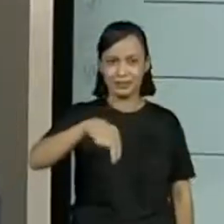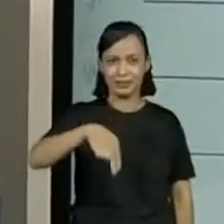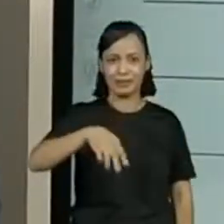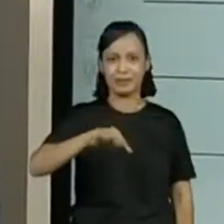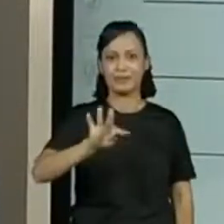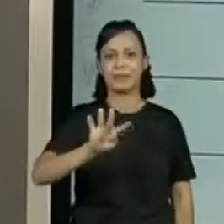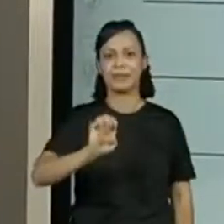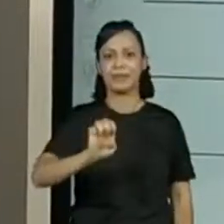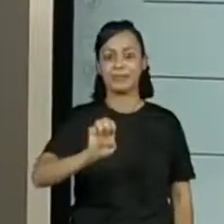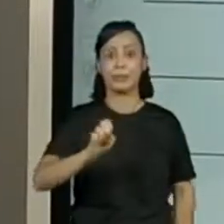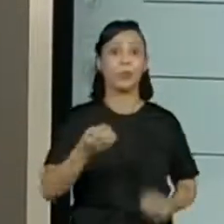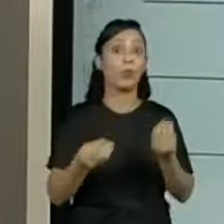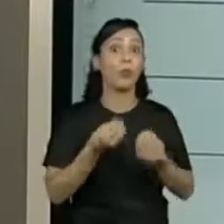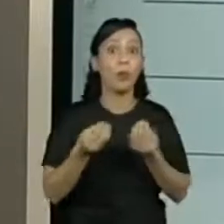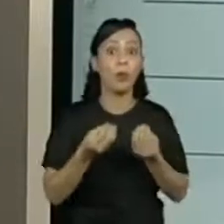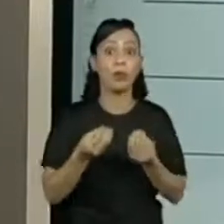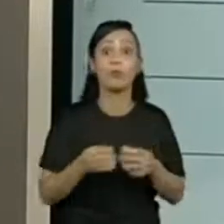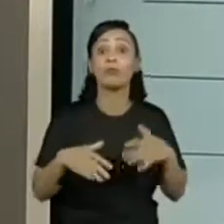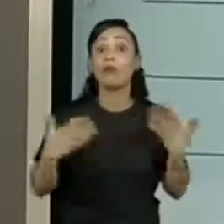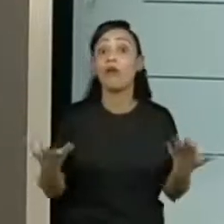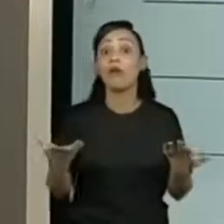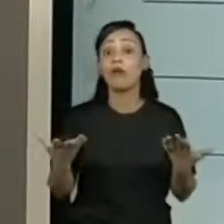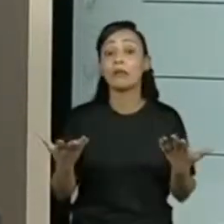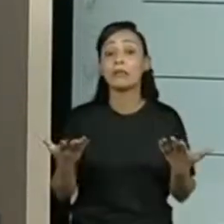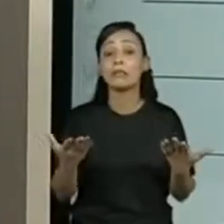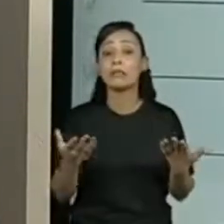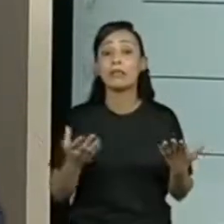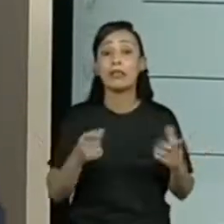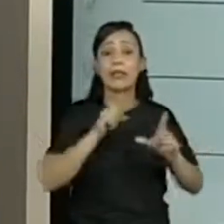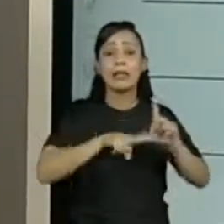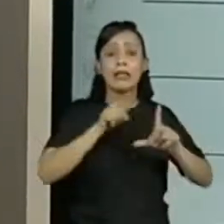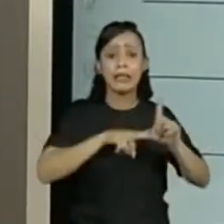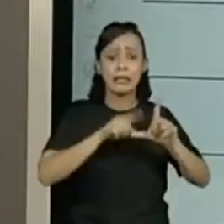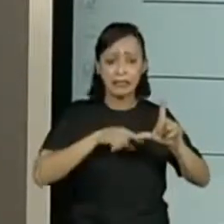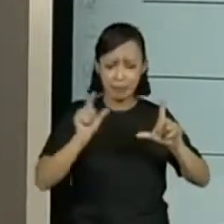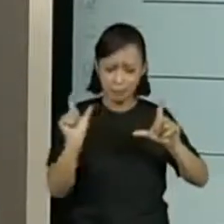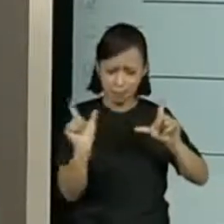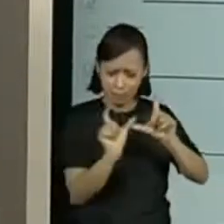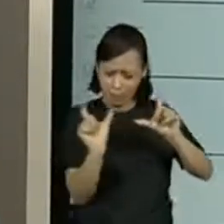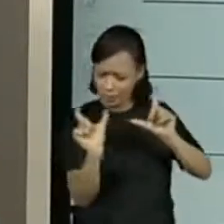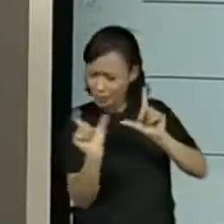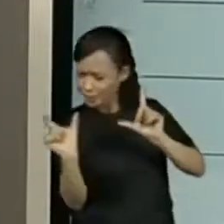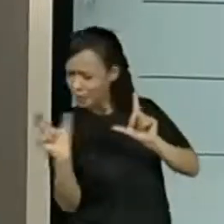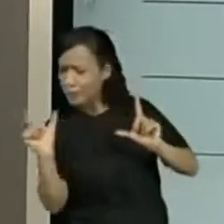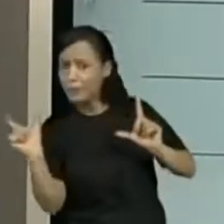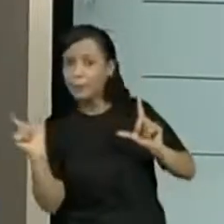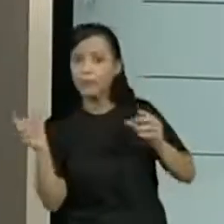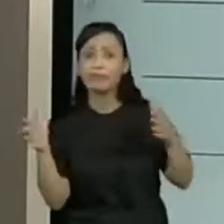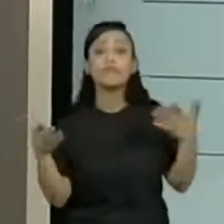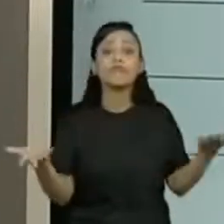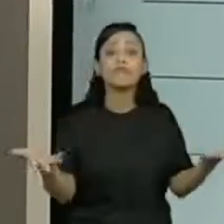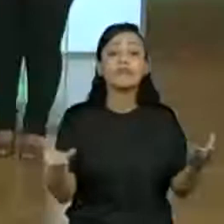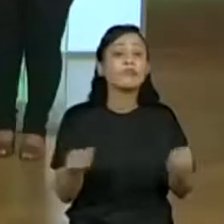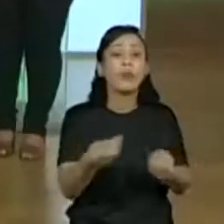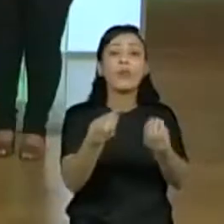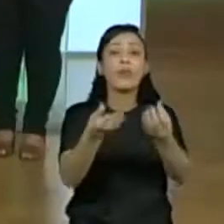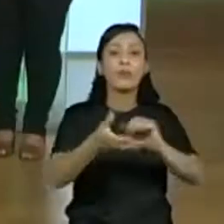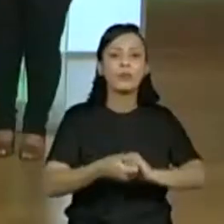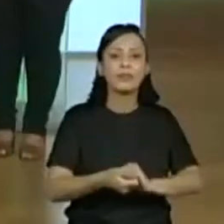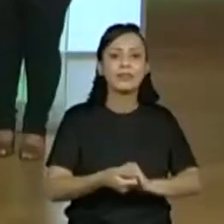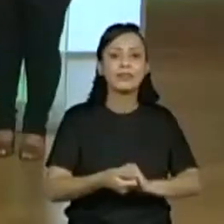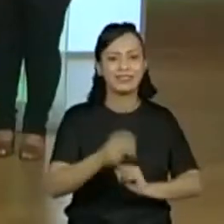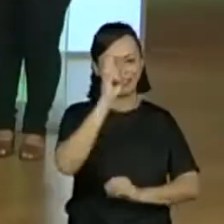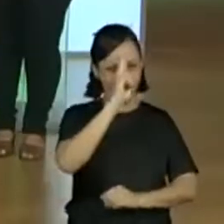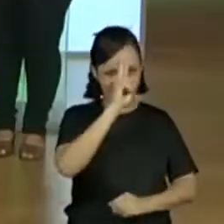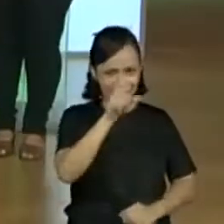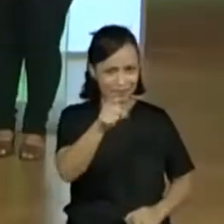Batata e agora Quais as boas letras para gente escrever o bar da Batata é se